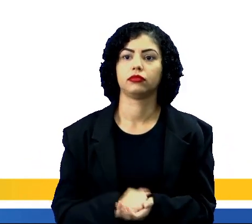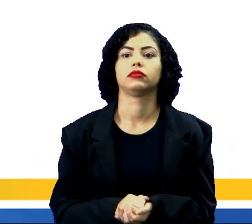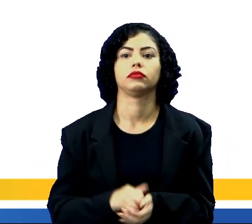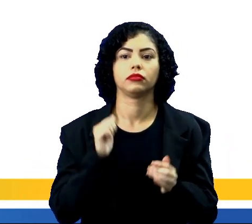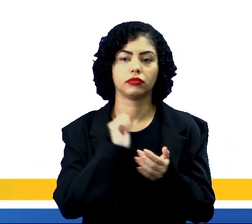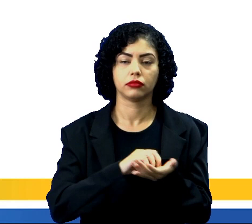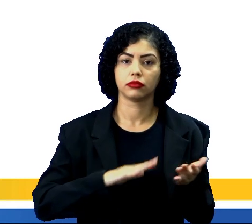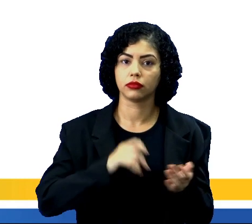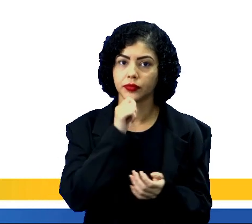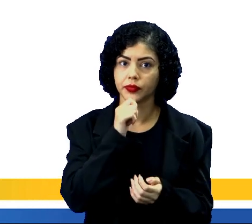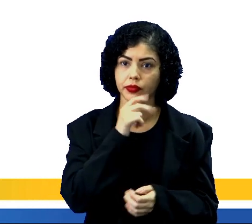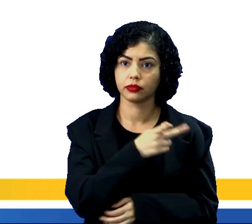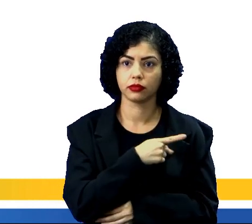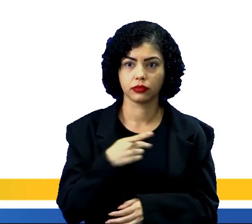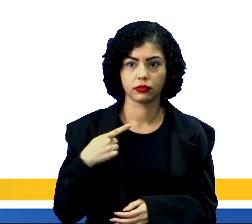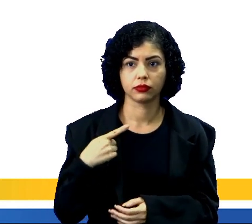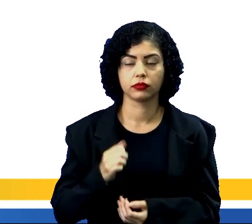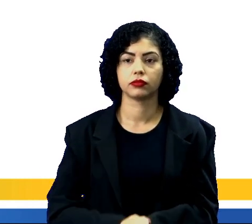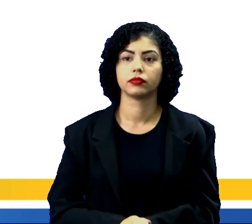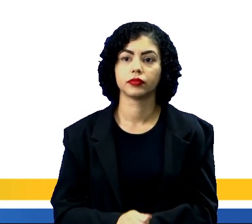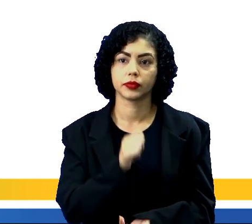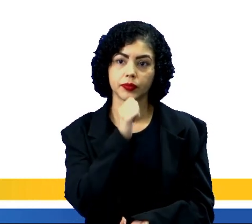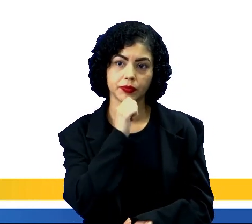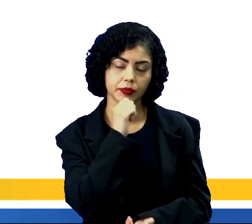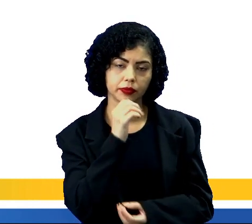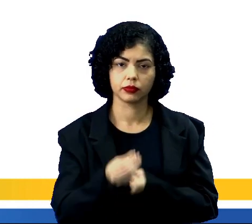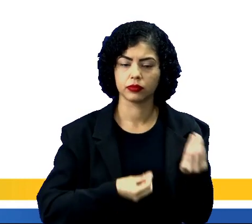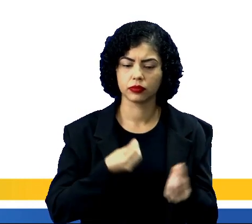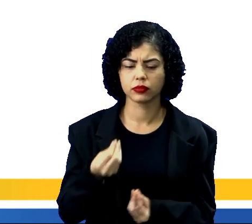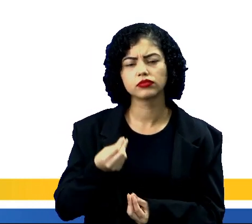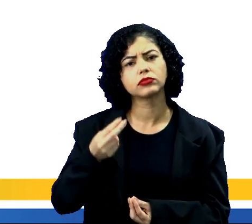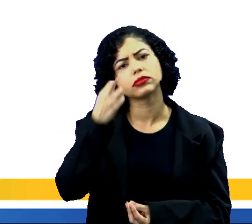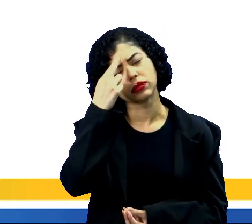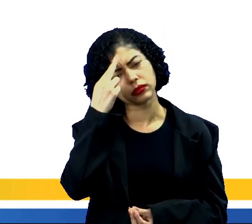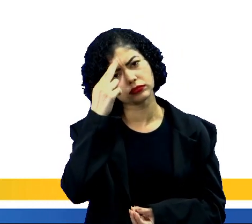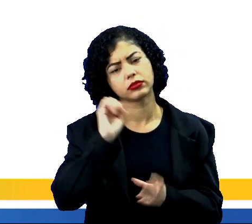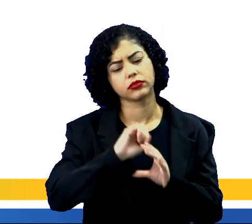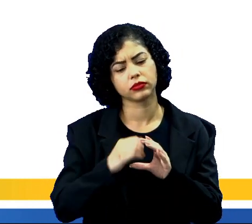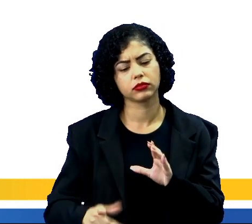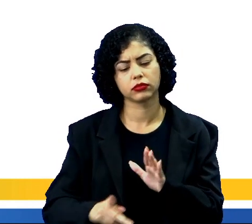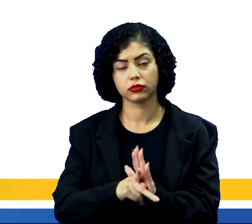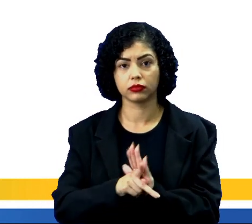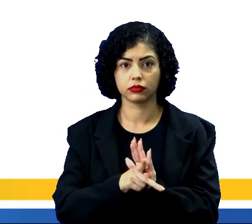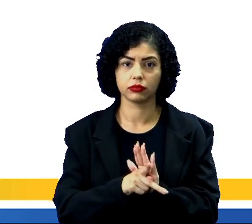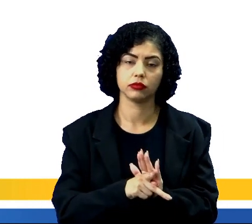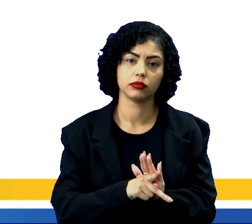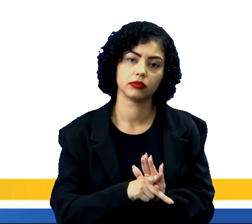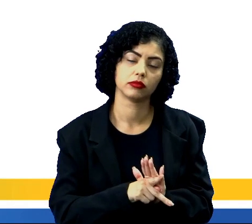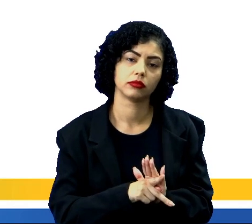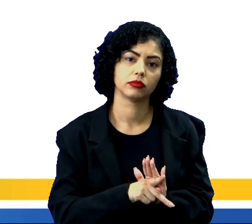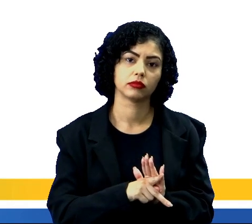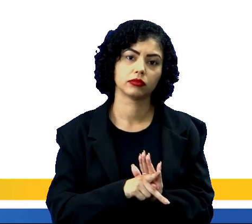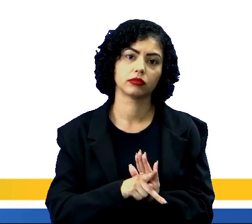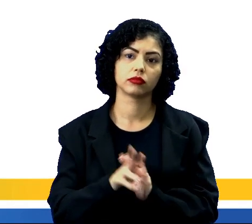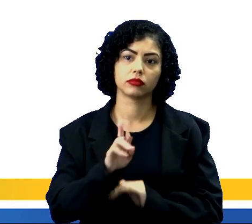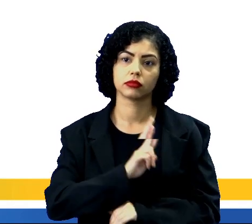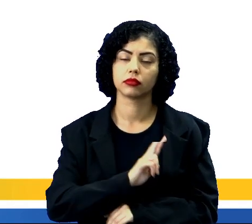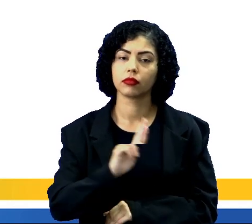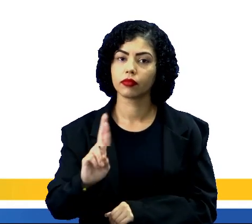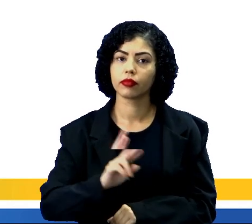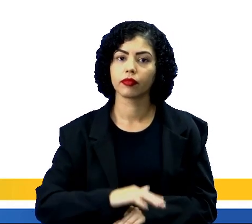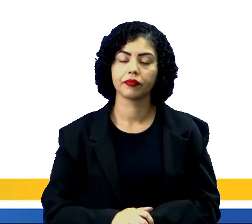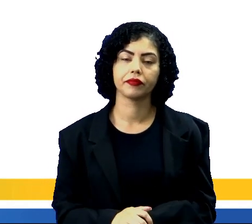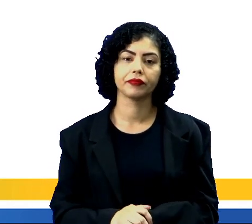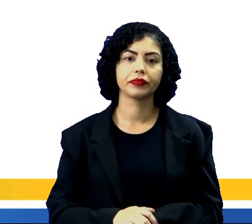nas atividades pastoris. Era comum também uma característica em relação à